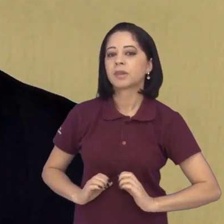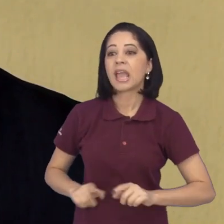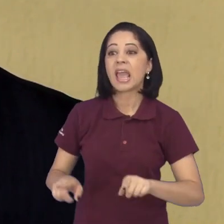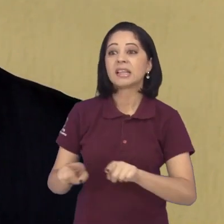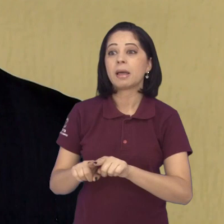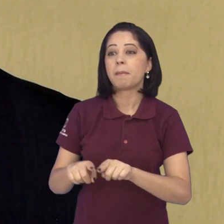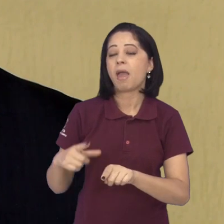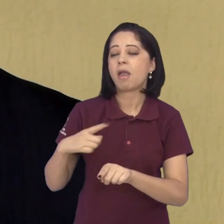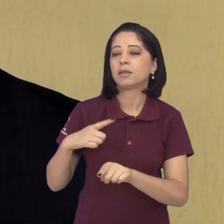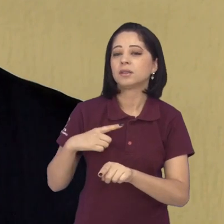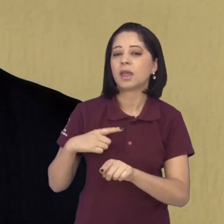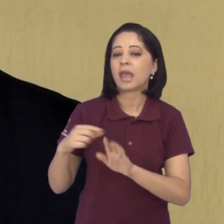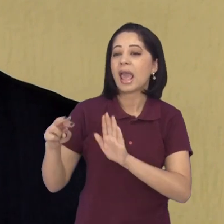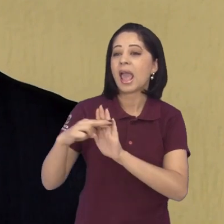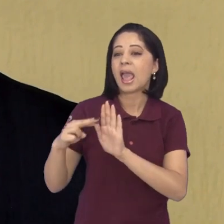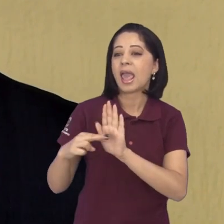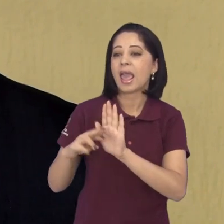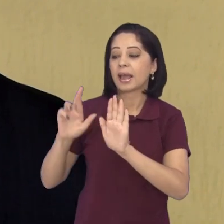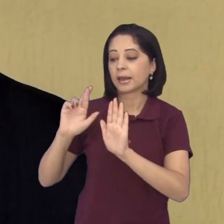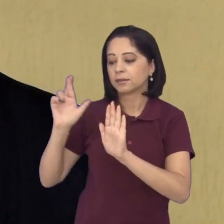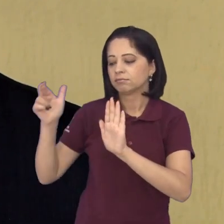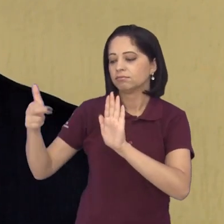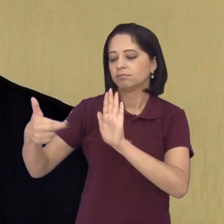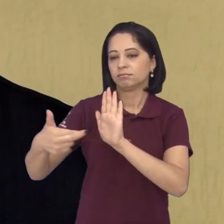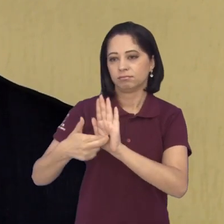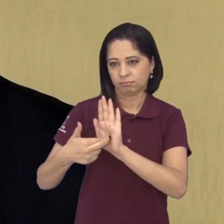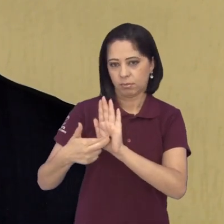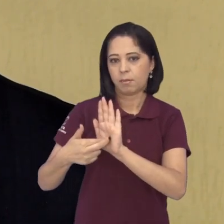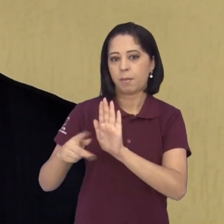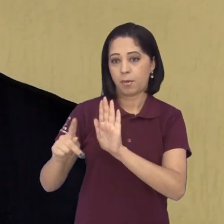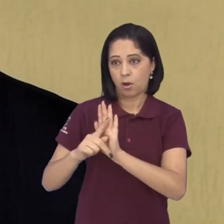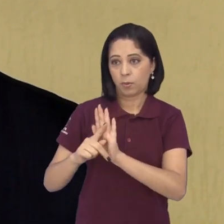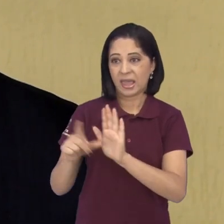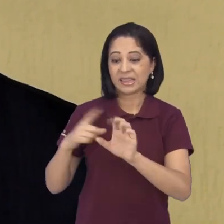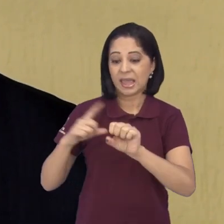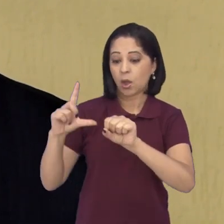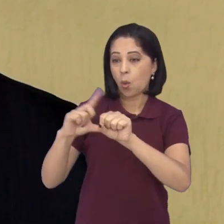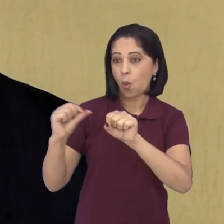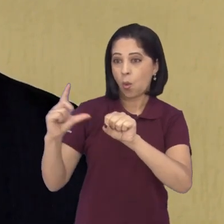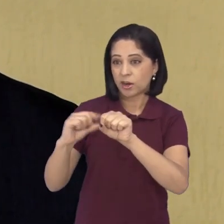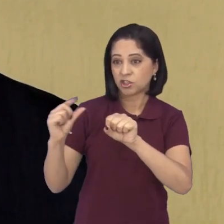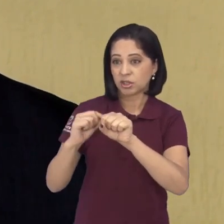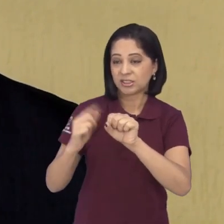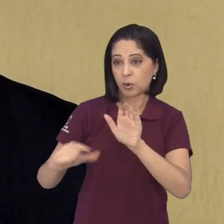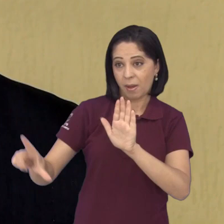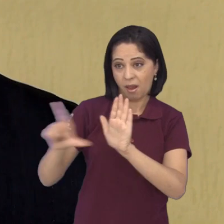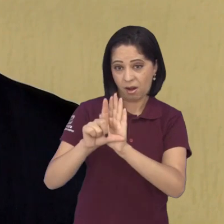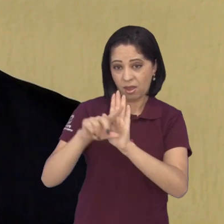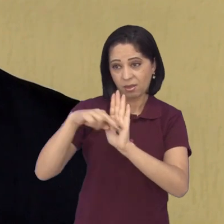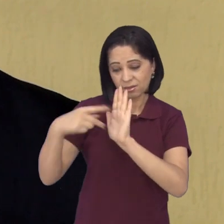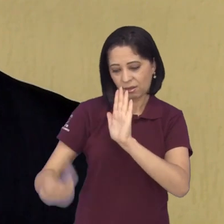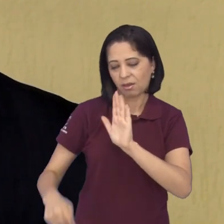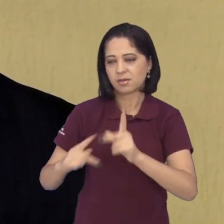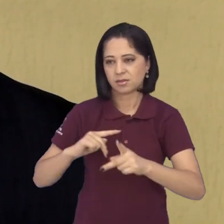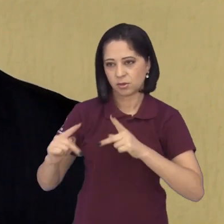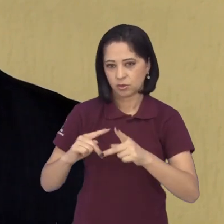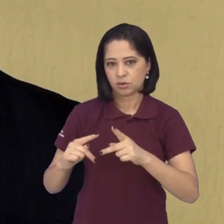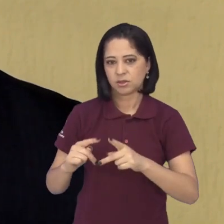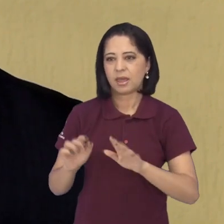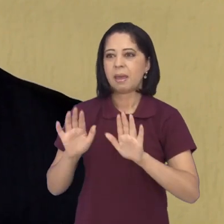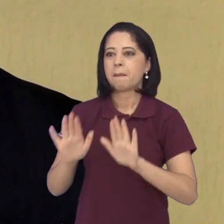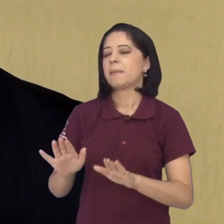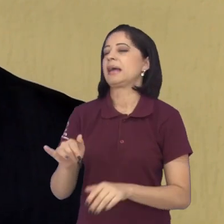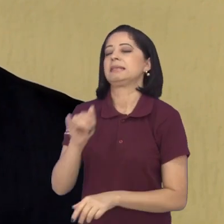Campos, e há também alguns dispositivos lá no regimento interno e um artigo que faz menção na lei orgânica. Mas